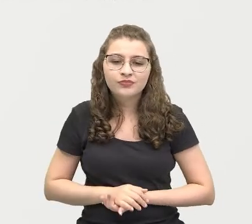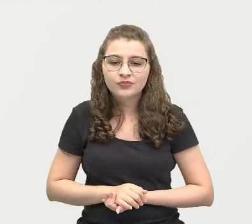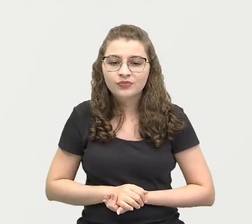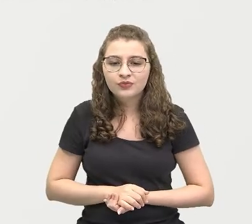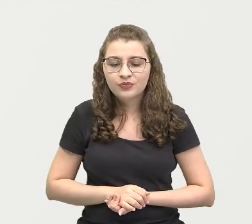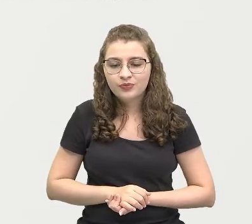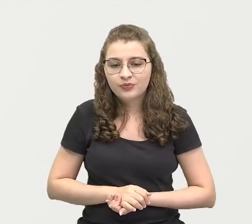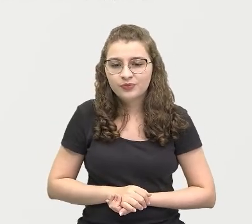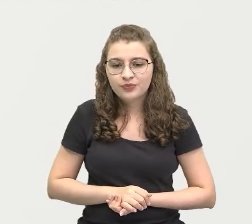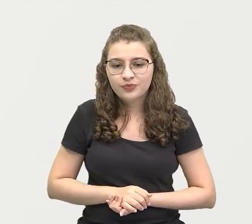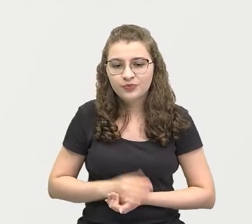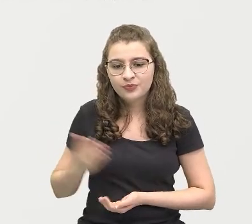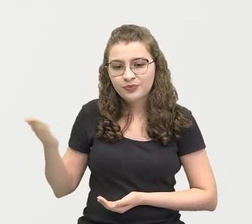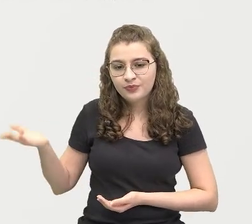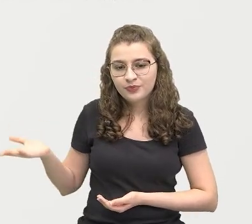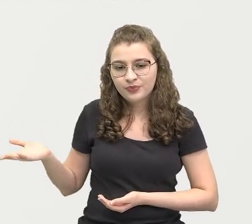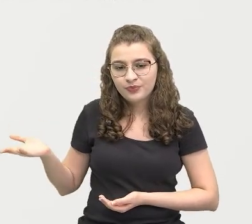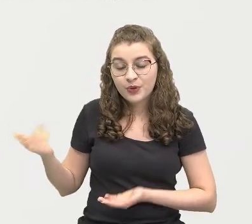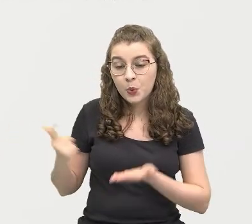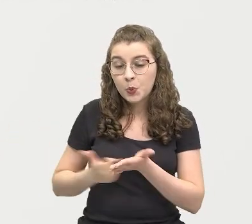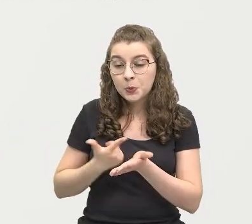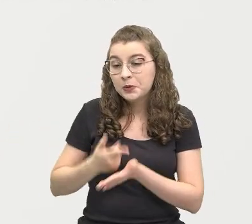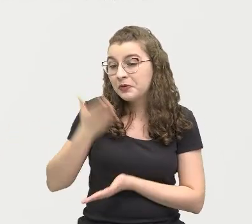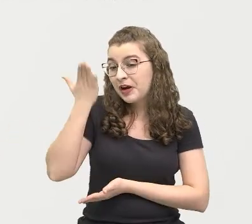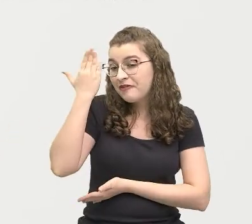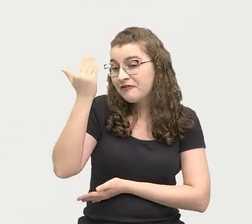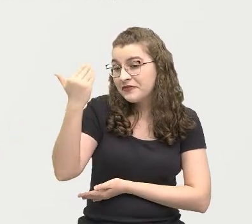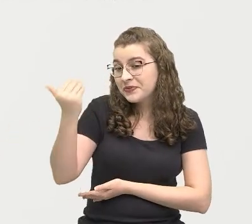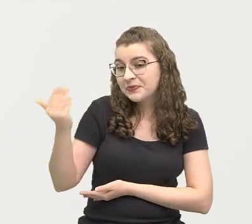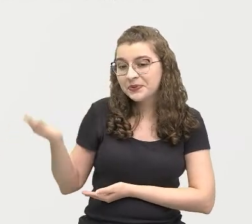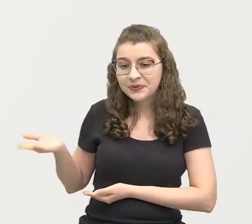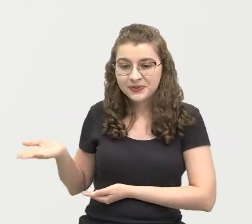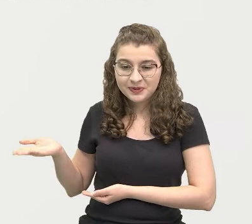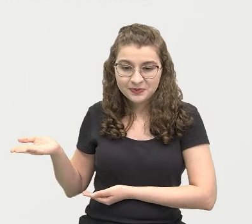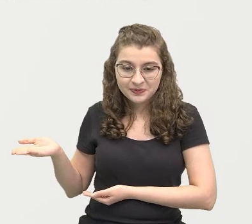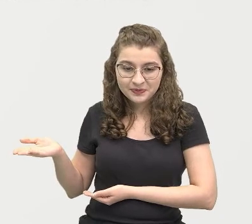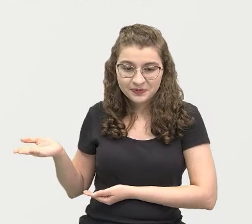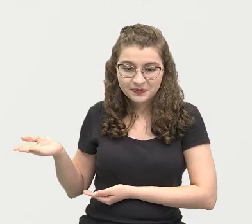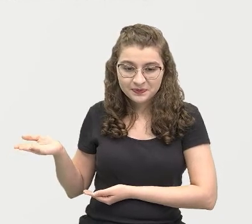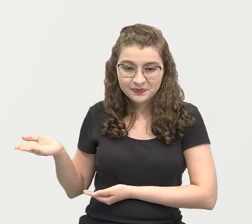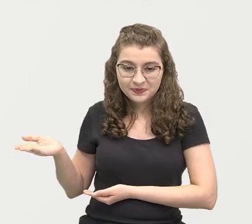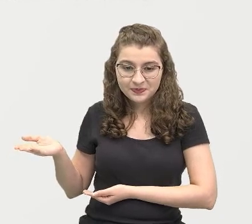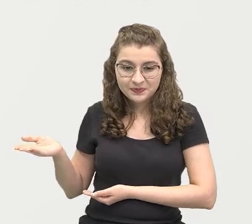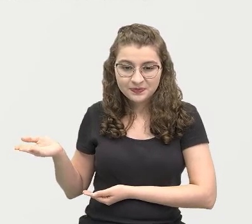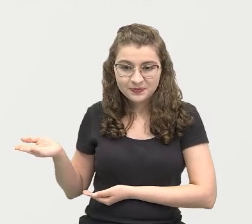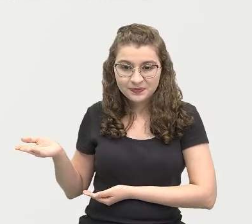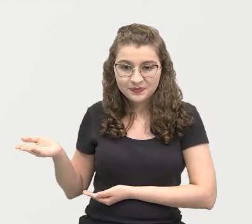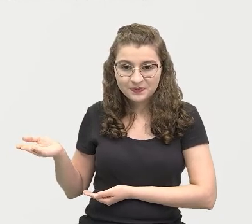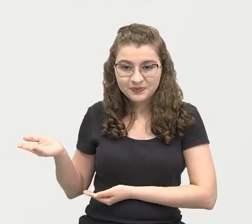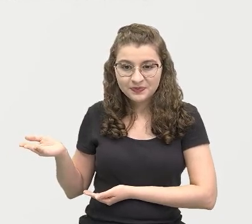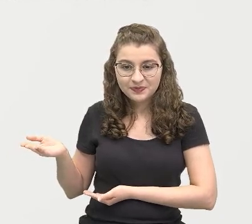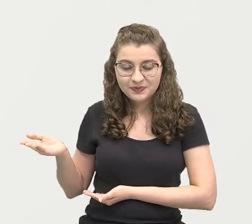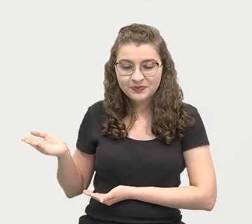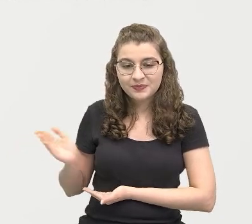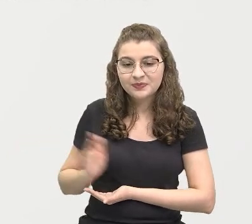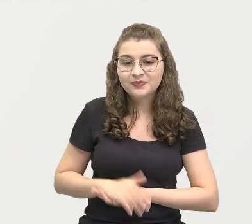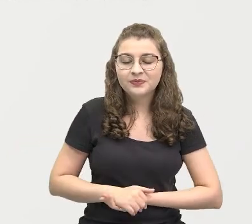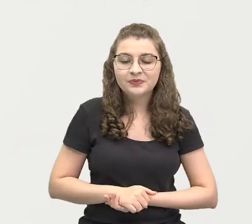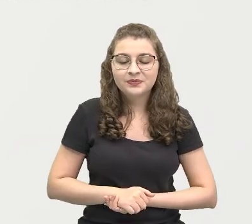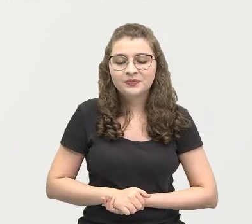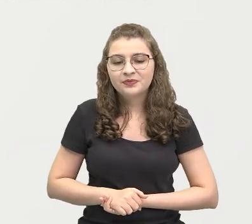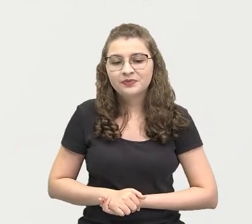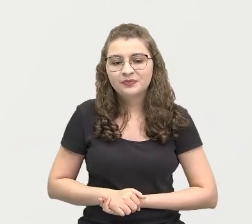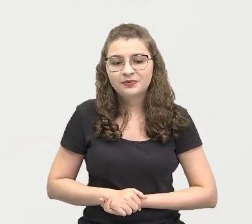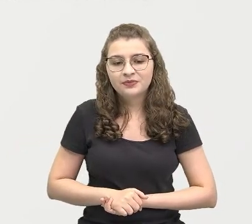obra é Triste Fim, de Policarpo Quaresma, né? Um ultranacionalista. O